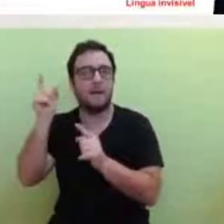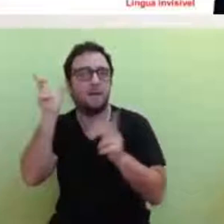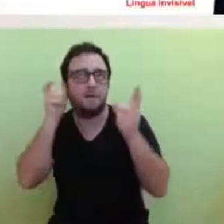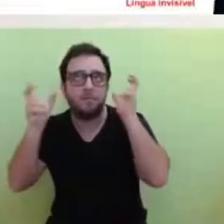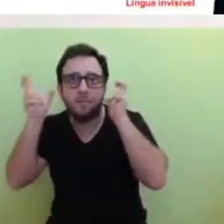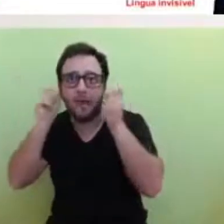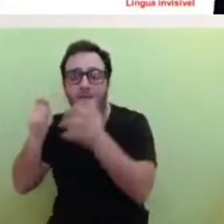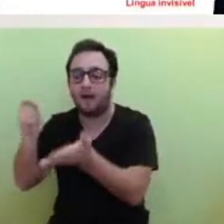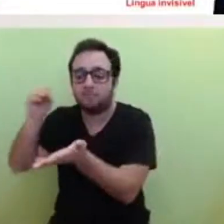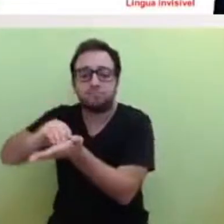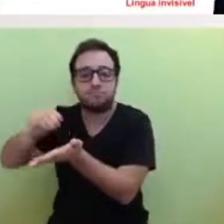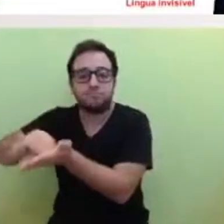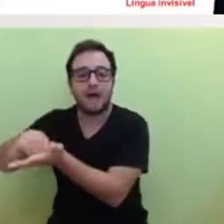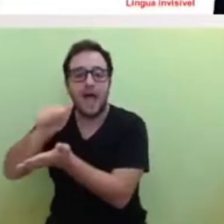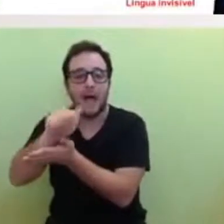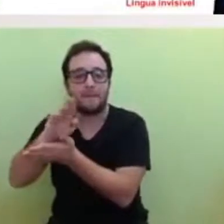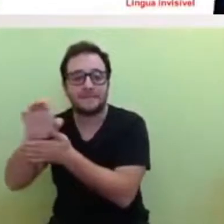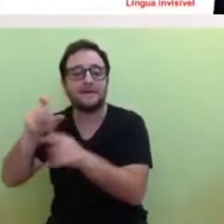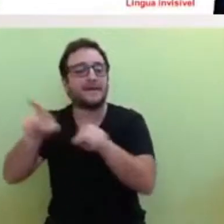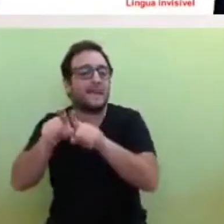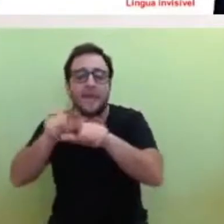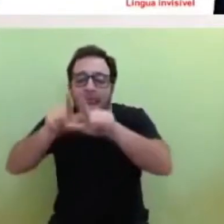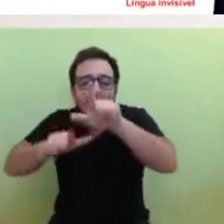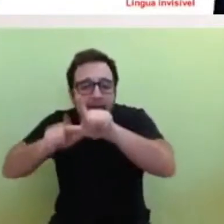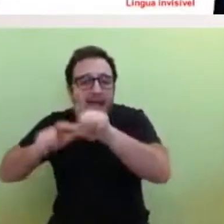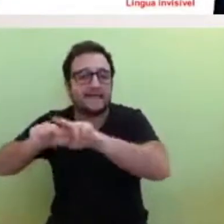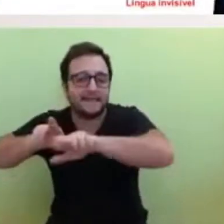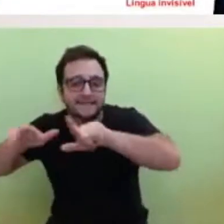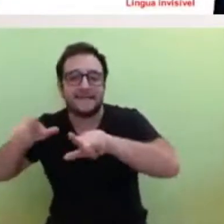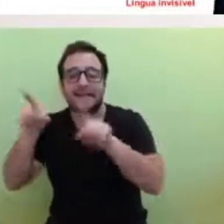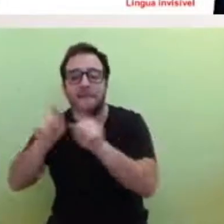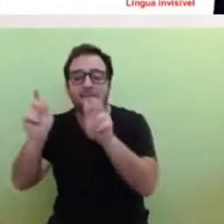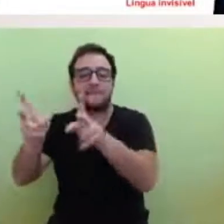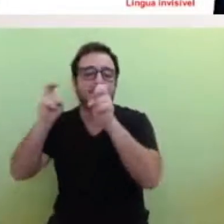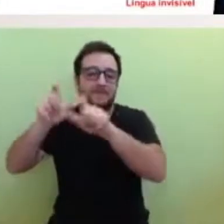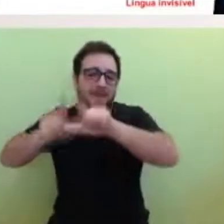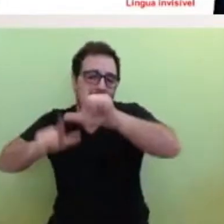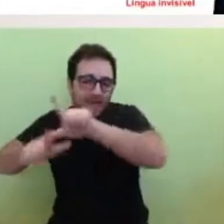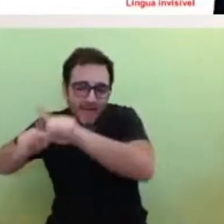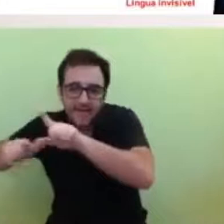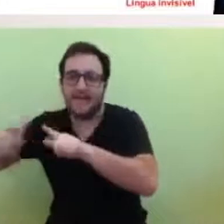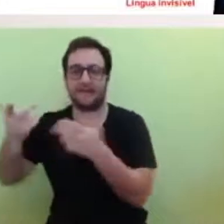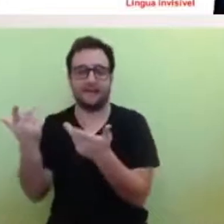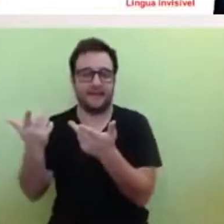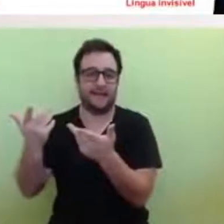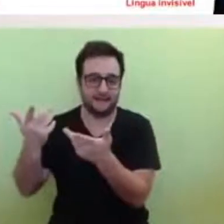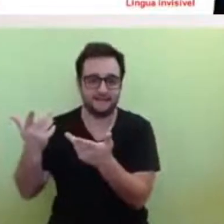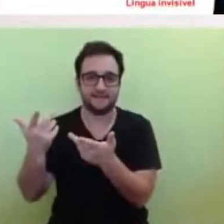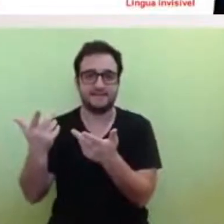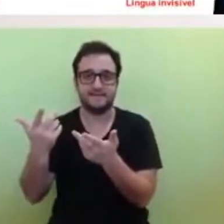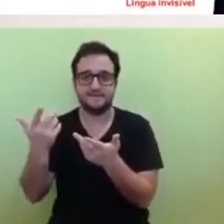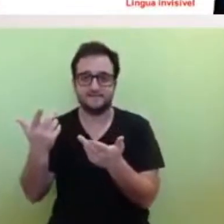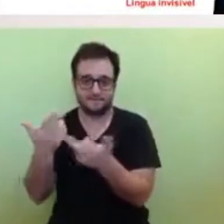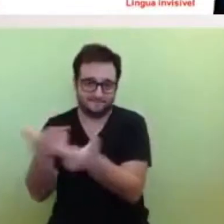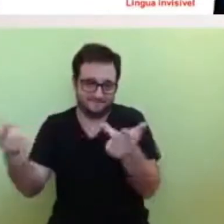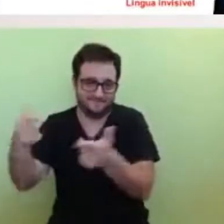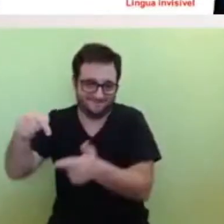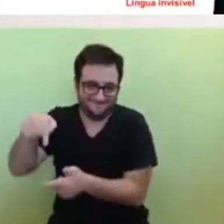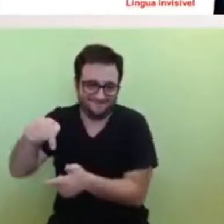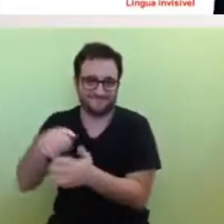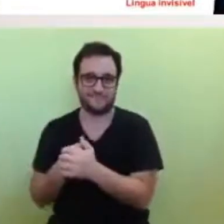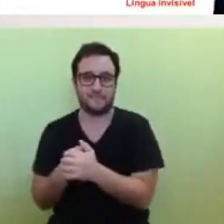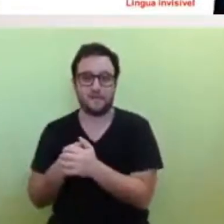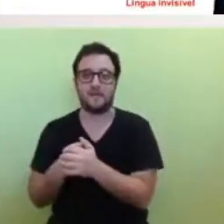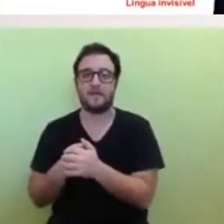Povos diferentes desenvolveram maneiras diferentes de escrever. Um alfabeto, que é esse conjunto ordenado de sinais,